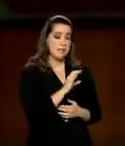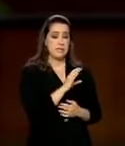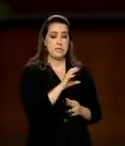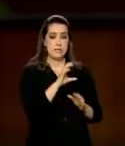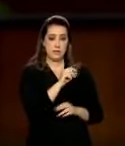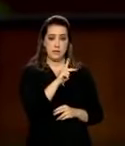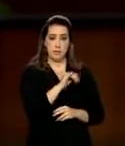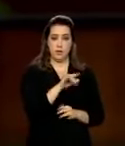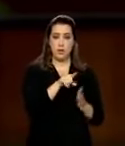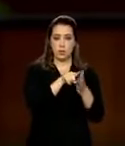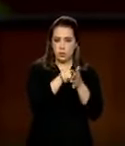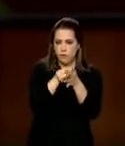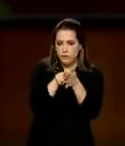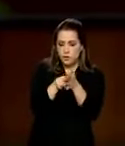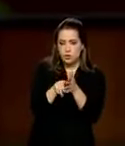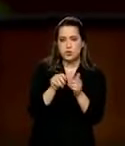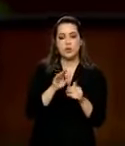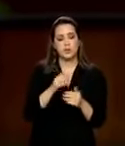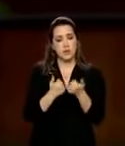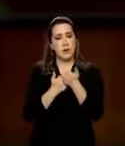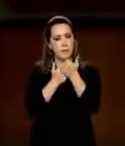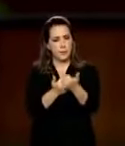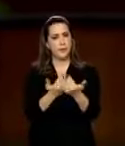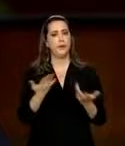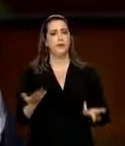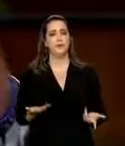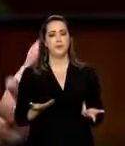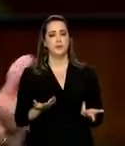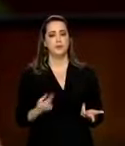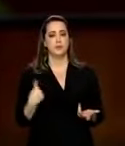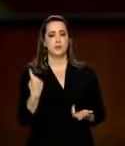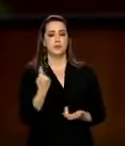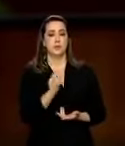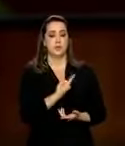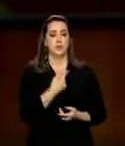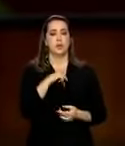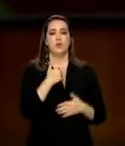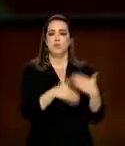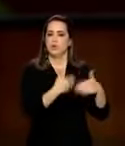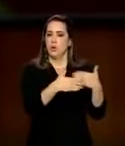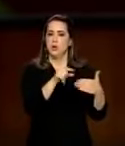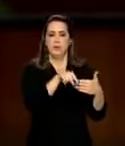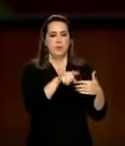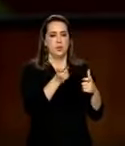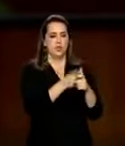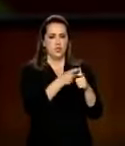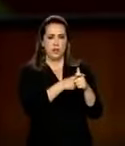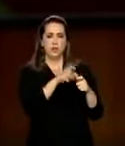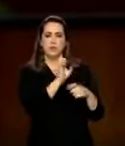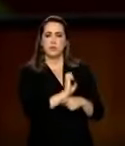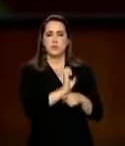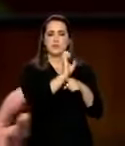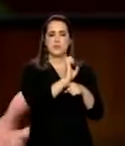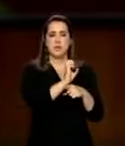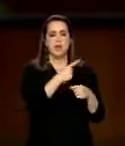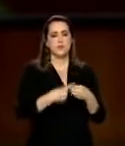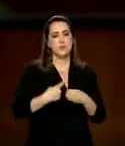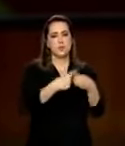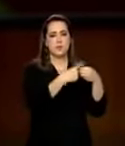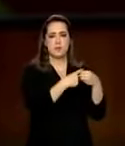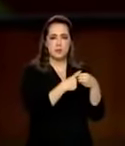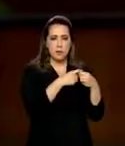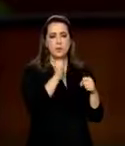efeitos maléficos da Covid. Então, estados e municípios, nós rolamos dívidas, nós aí conseguimos até empréstimo, alguns